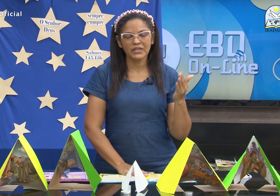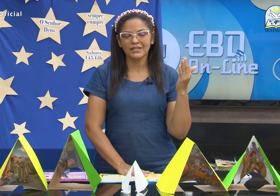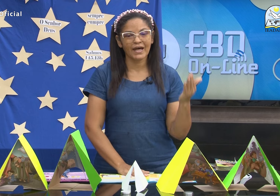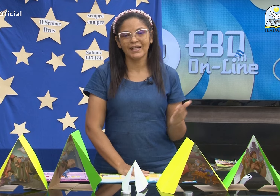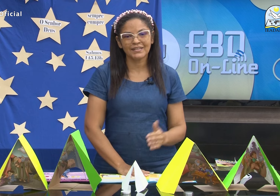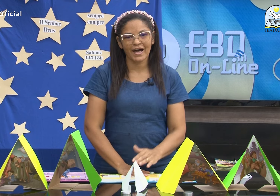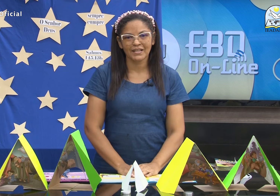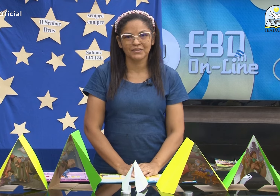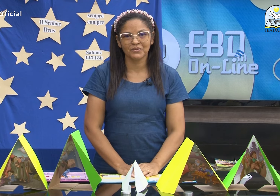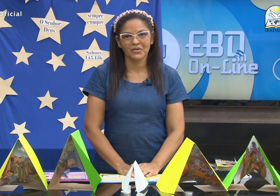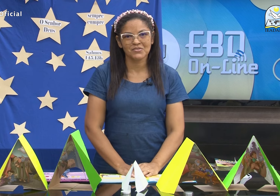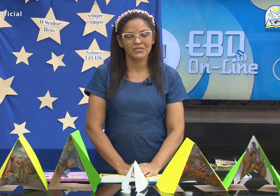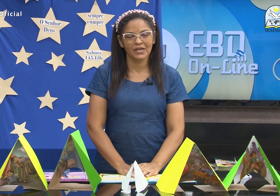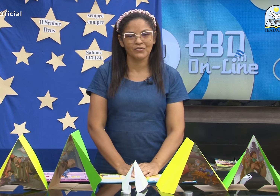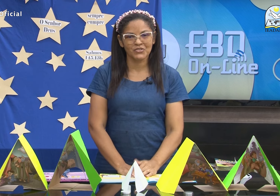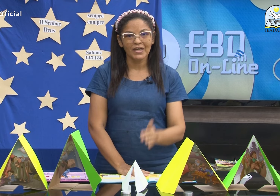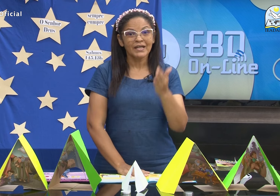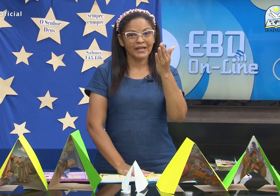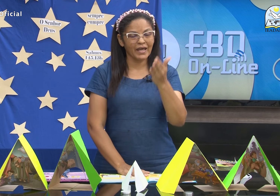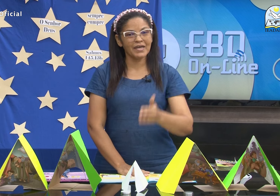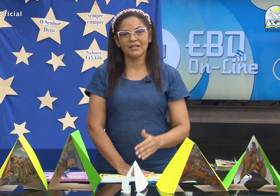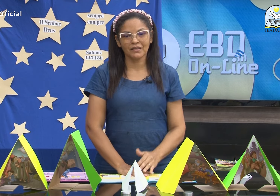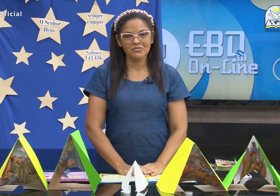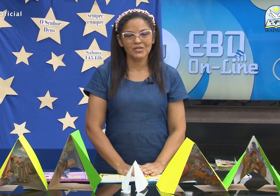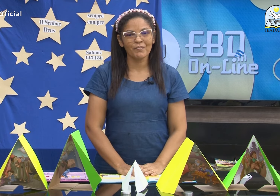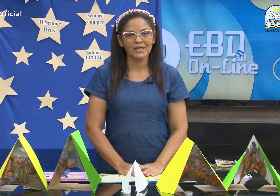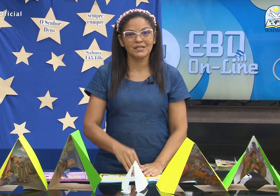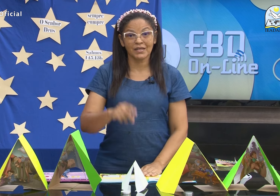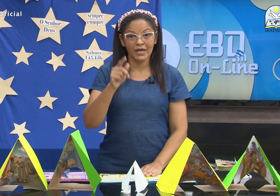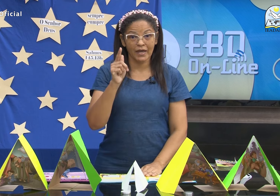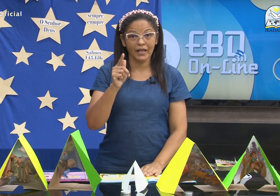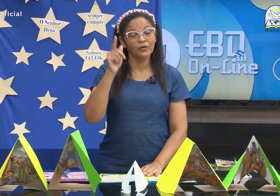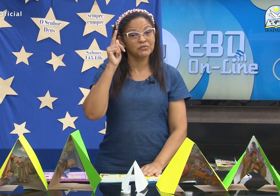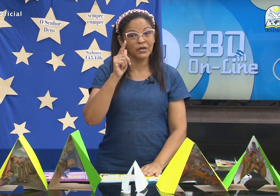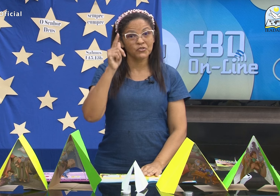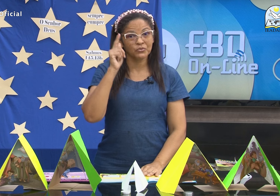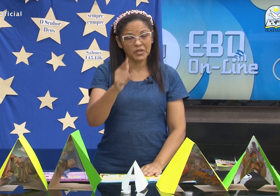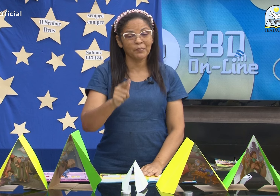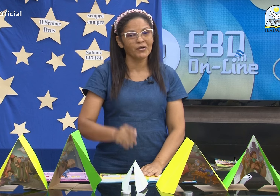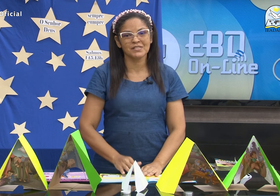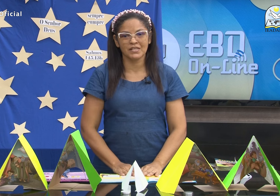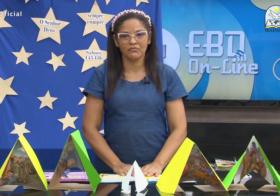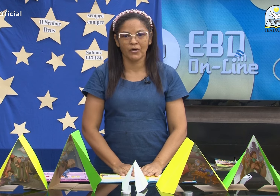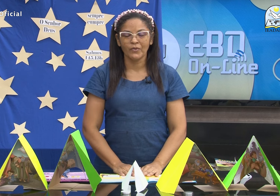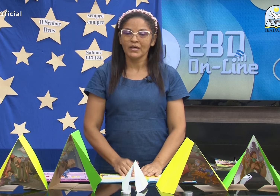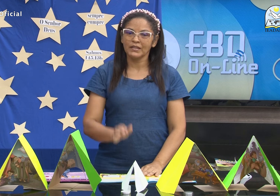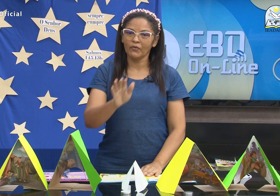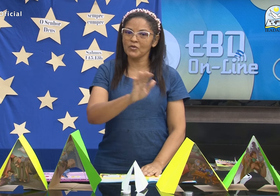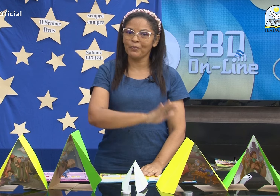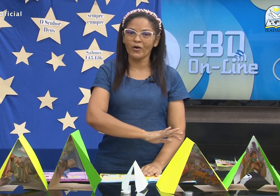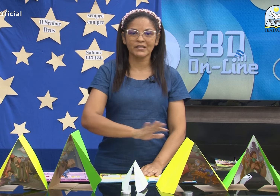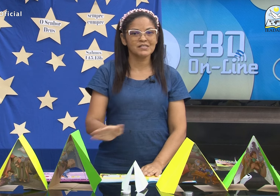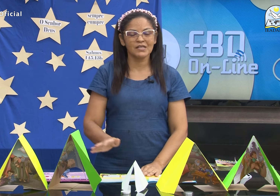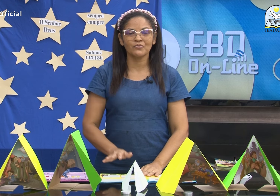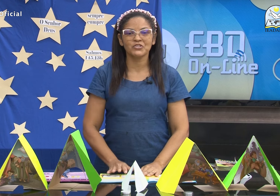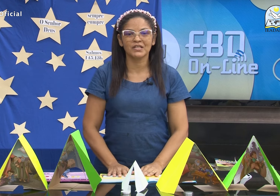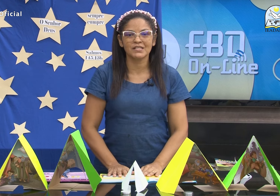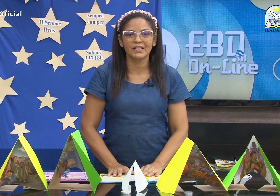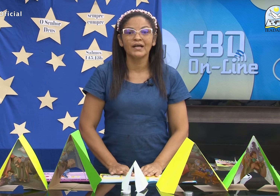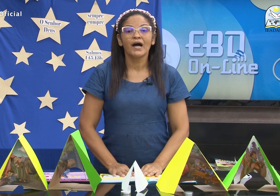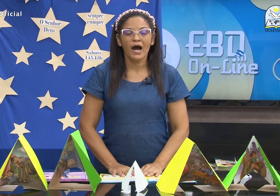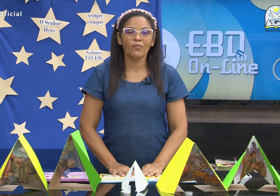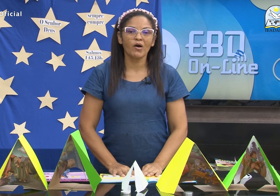da fidelidade do nosso Deus Creia tão somente que ele é o Deus do impossível não importa a